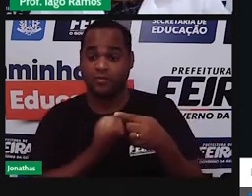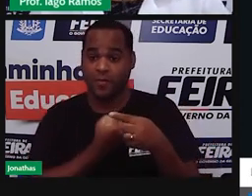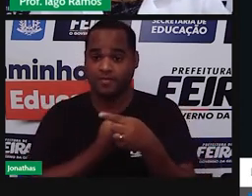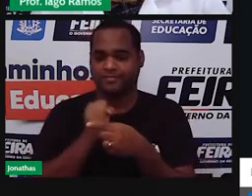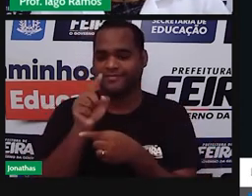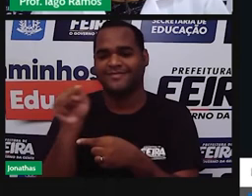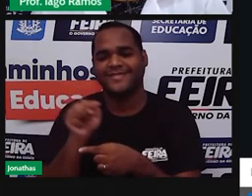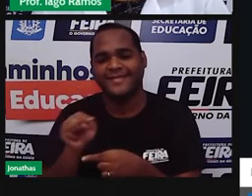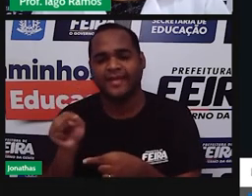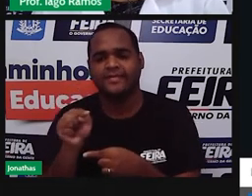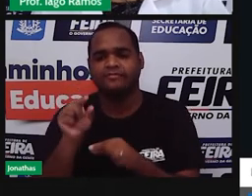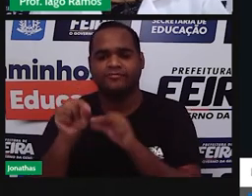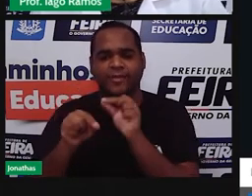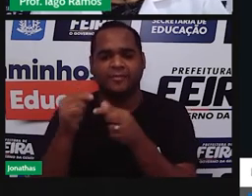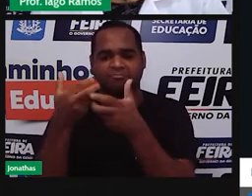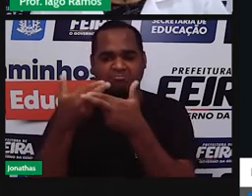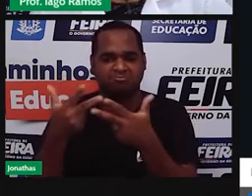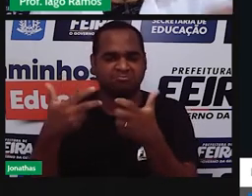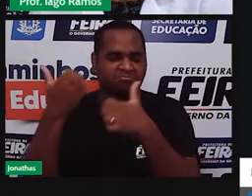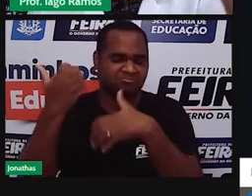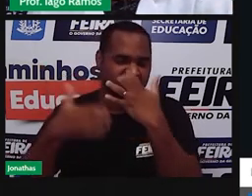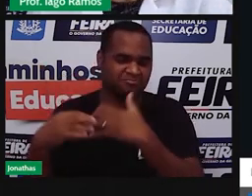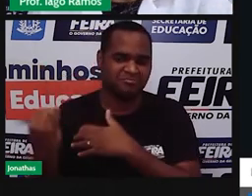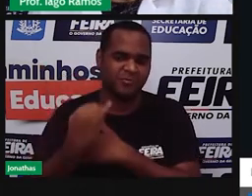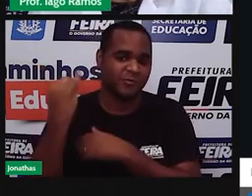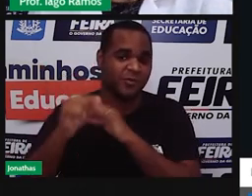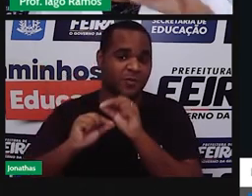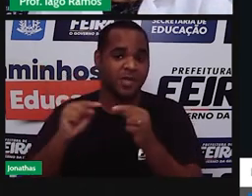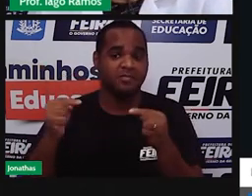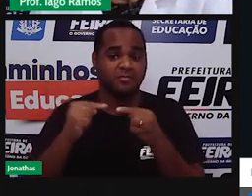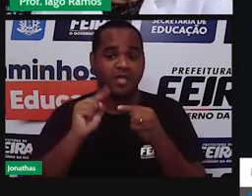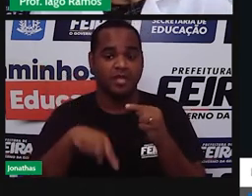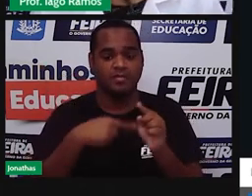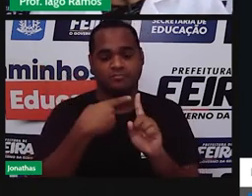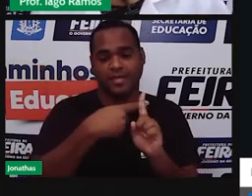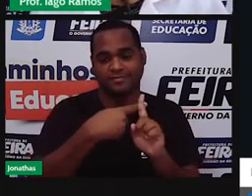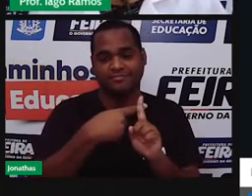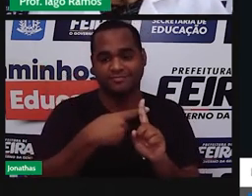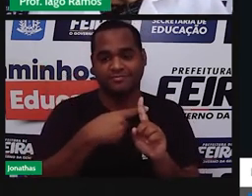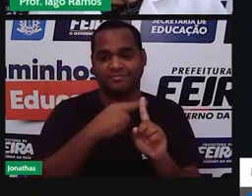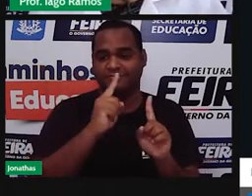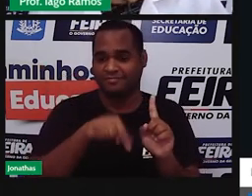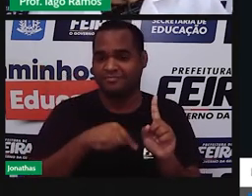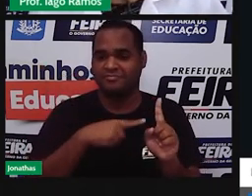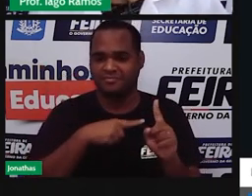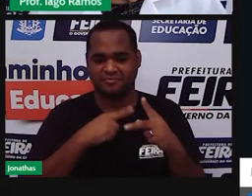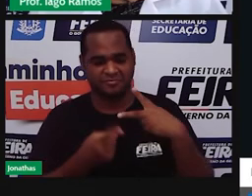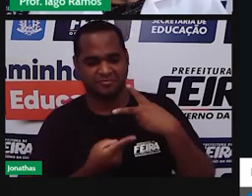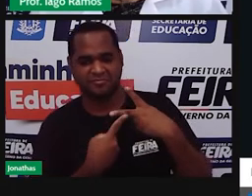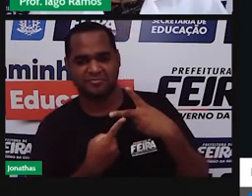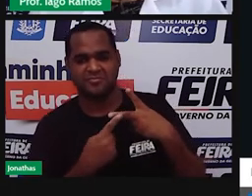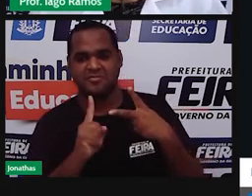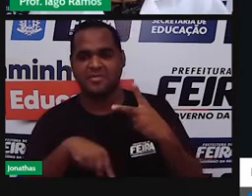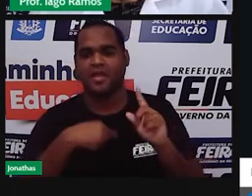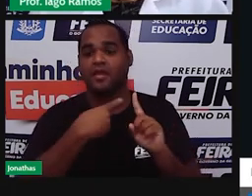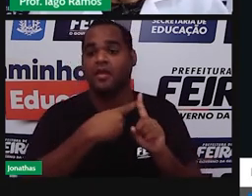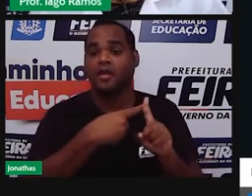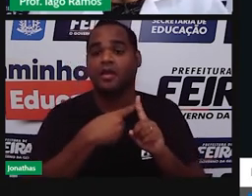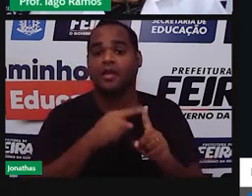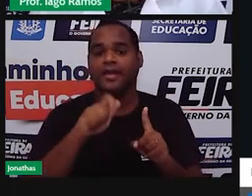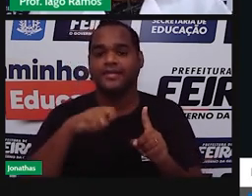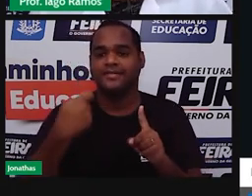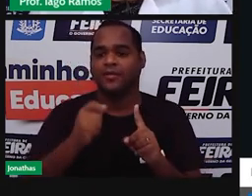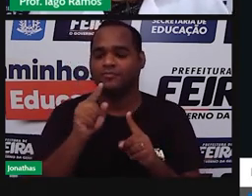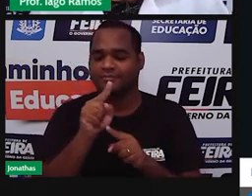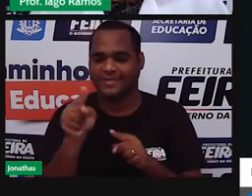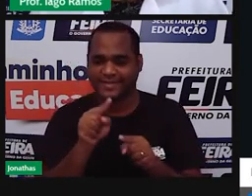né, as operações com números inteiros, nesse caso, a adição. E também foi importante a gente aprender,